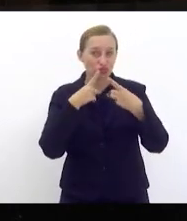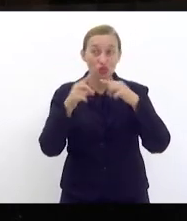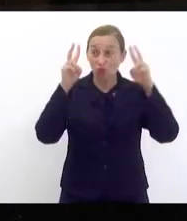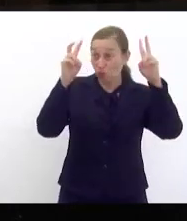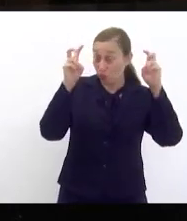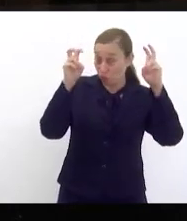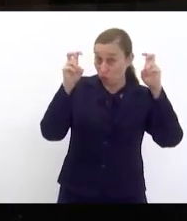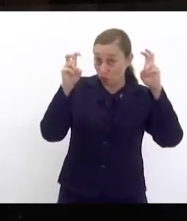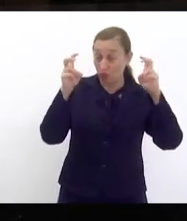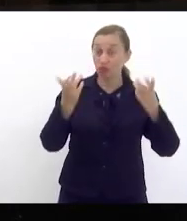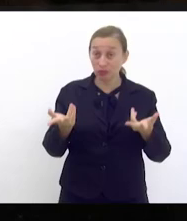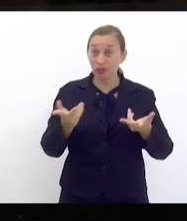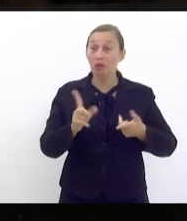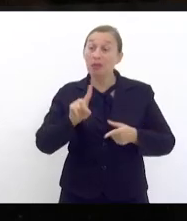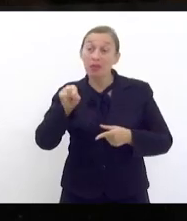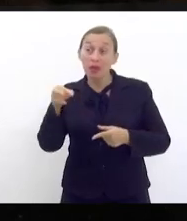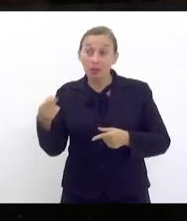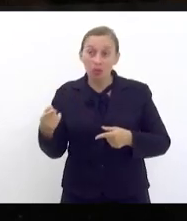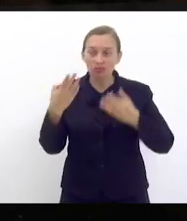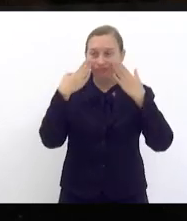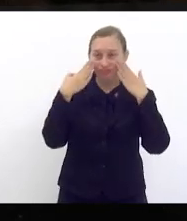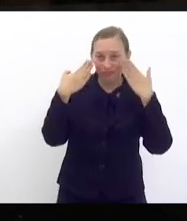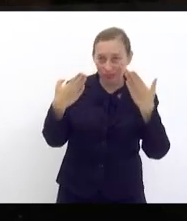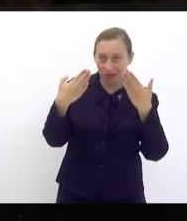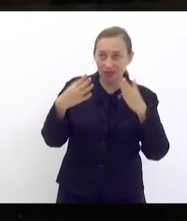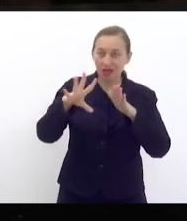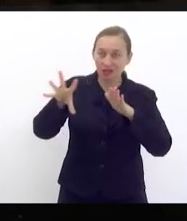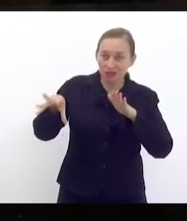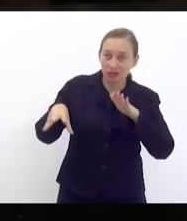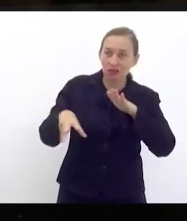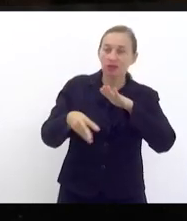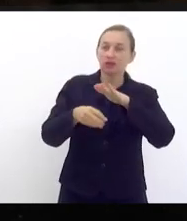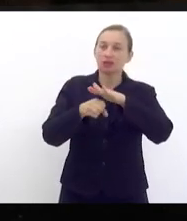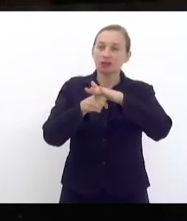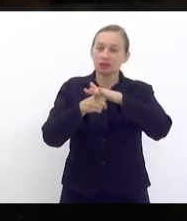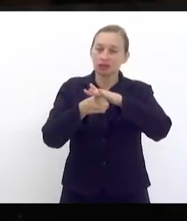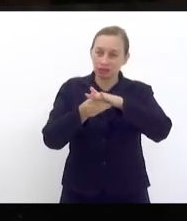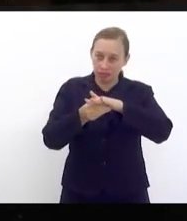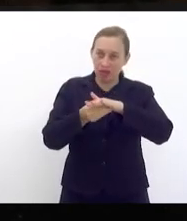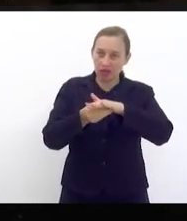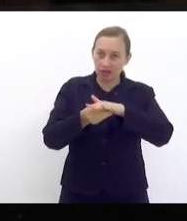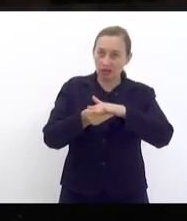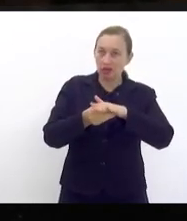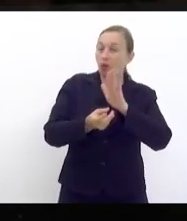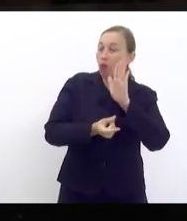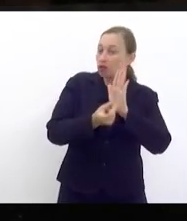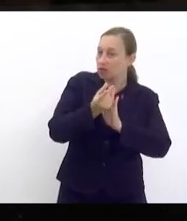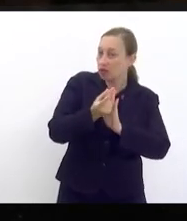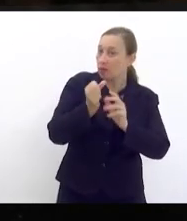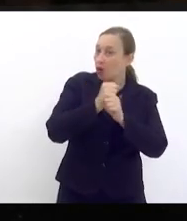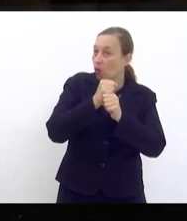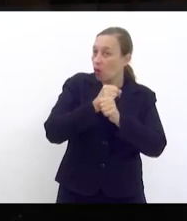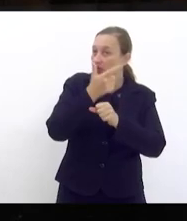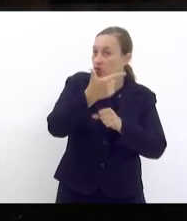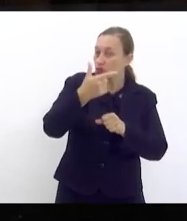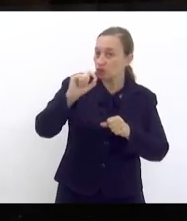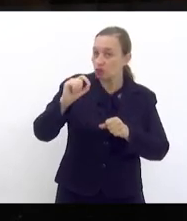matéria para posteriormente apresentarmos emendas à Lei de Diretrizes Orçamentárias para o ano